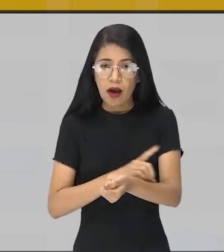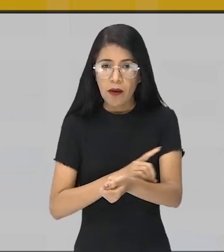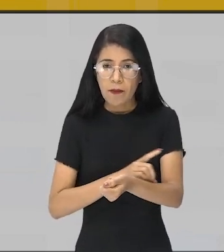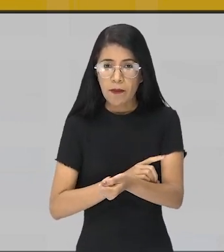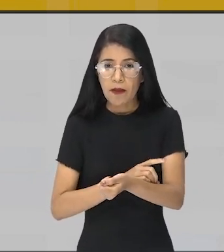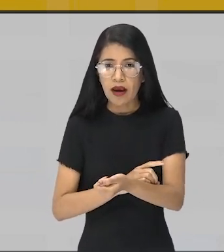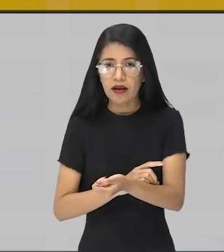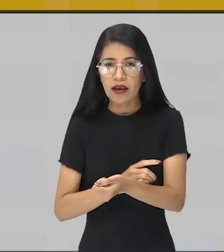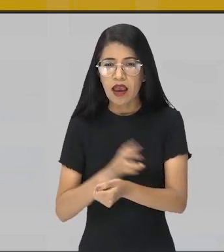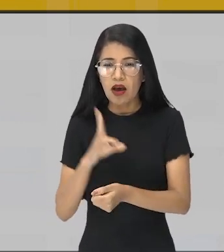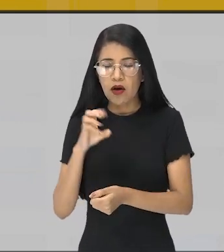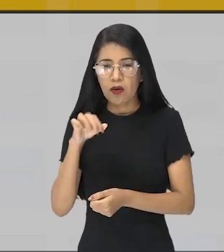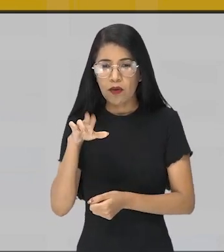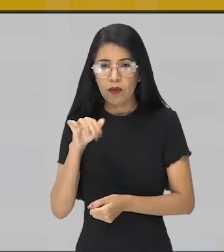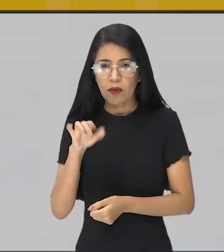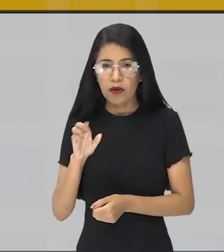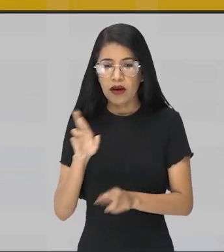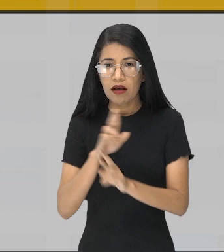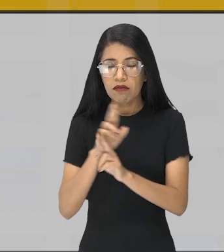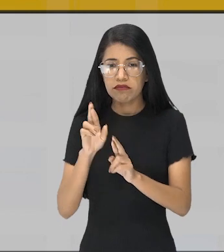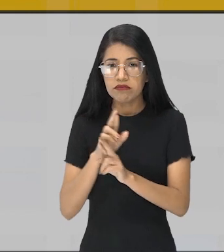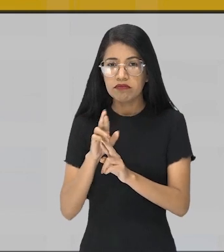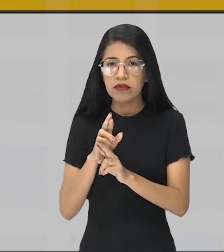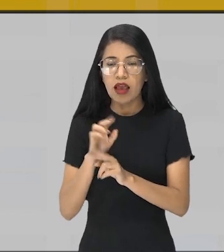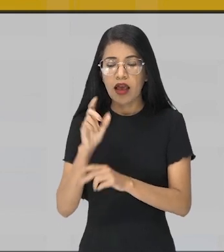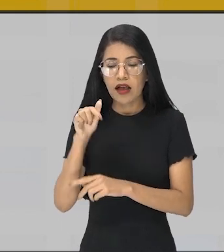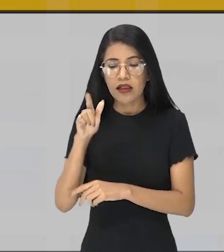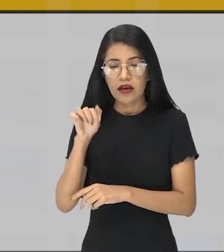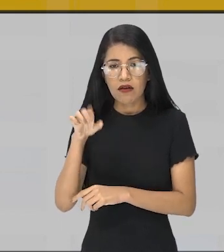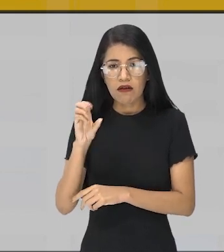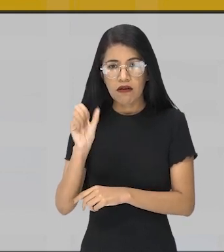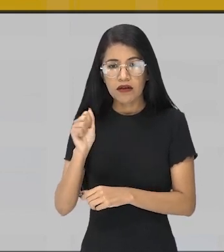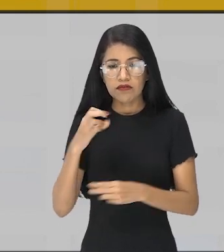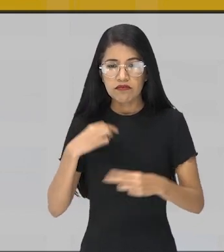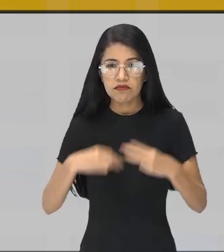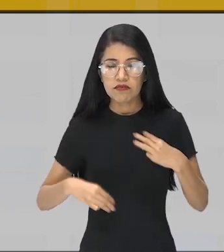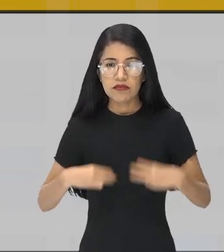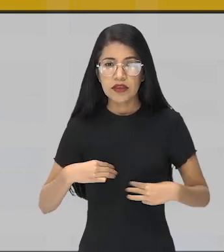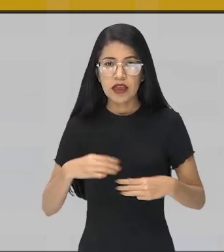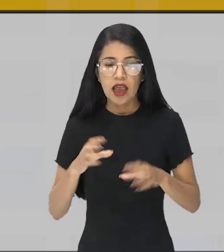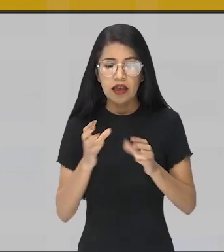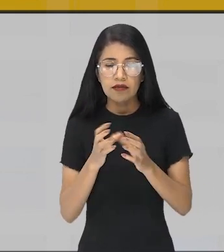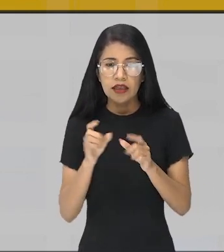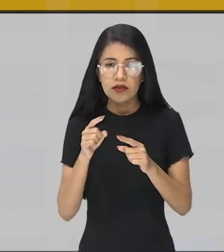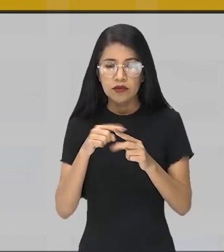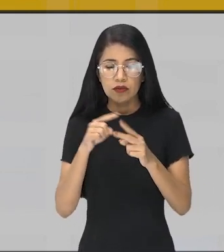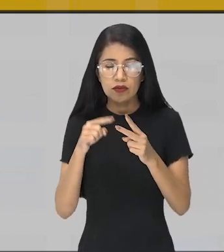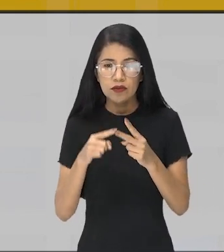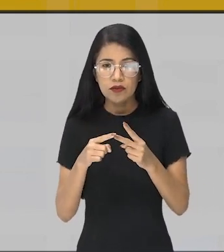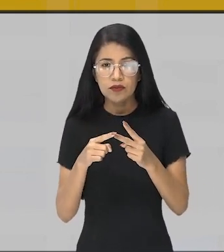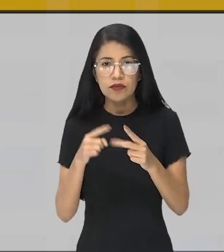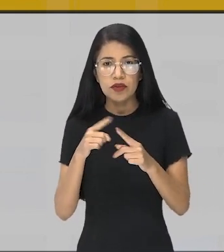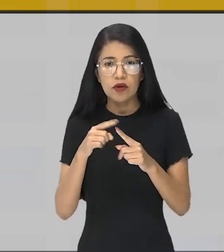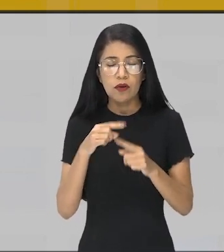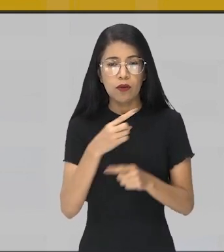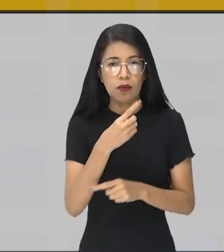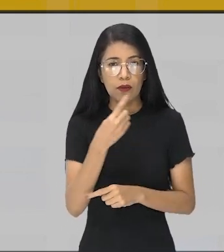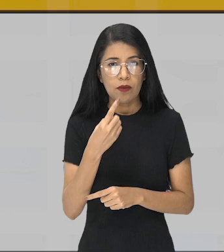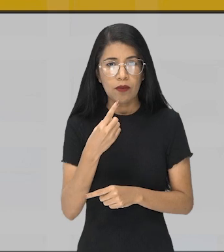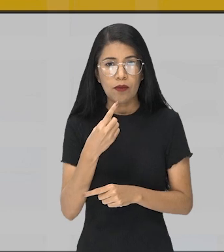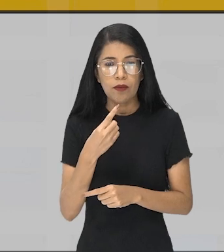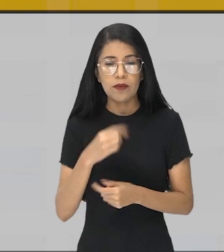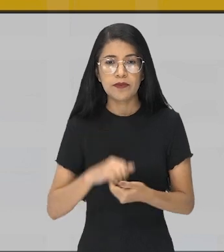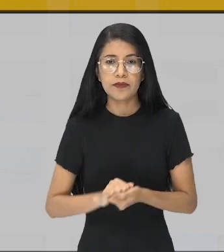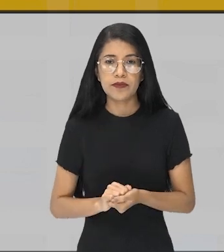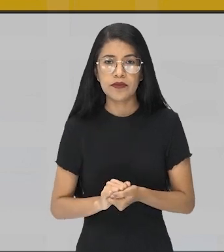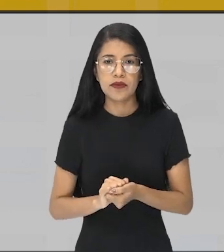crônica relacionada ao metabolismo da glicose, dividida em dois grandes tipos: o diabetes do tipo 1,